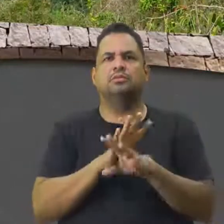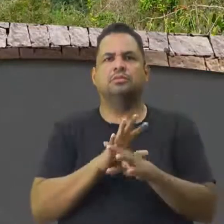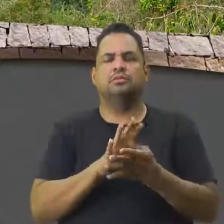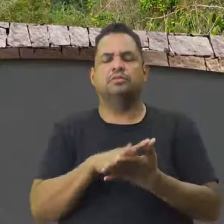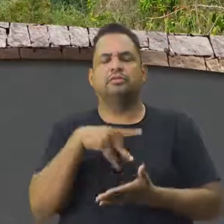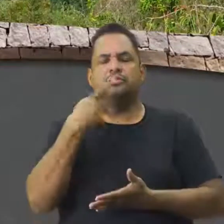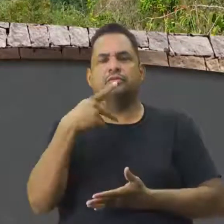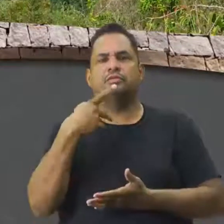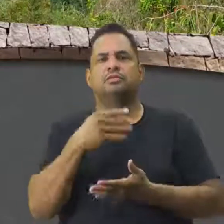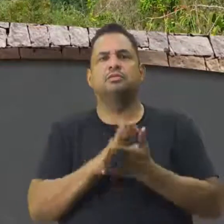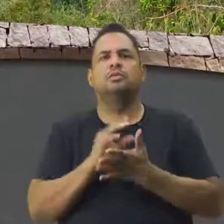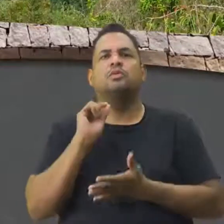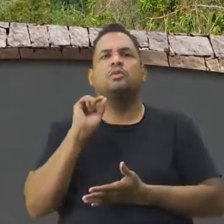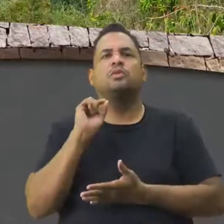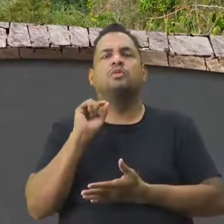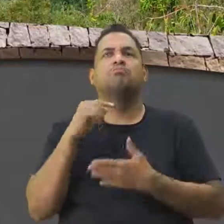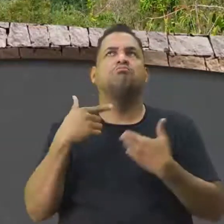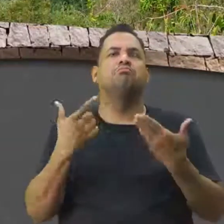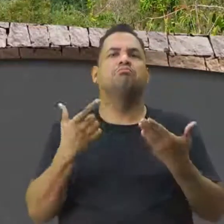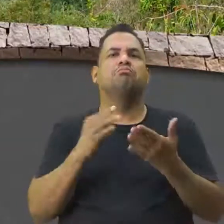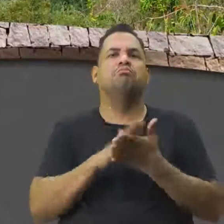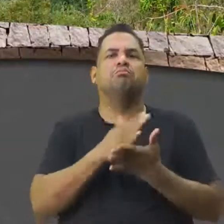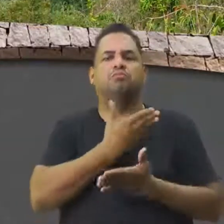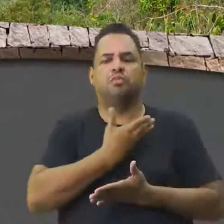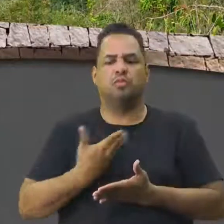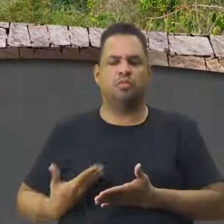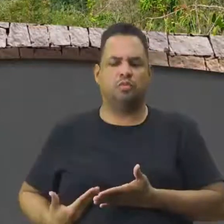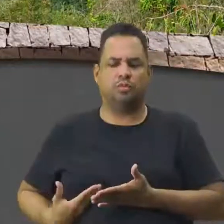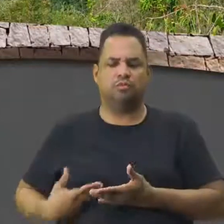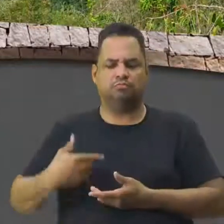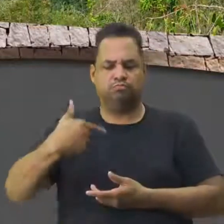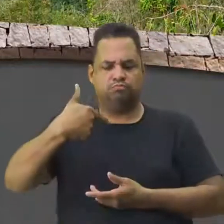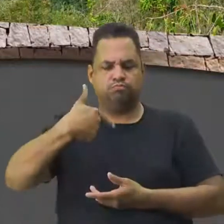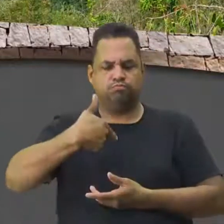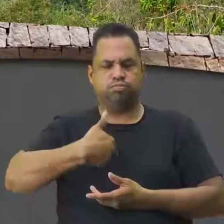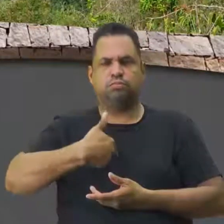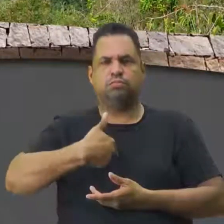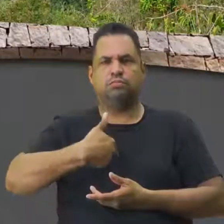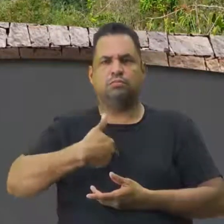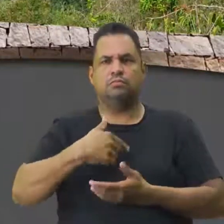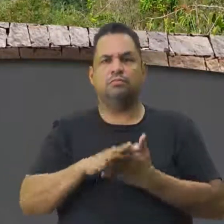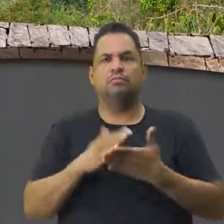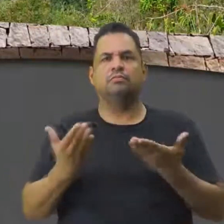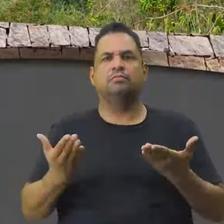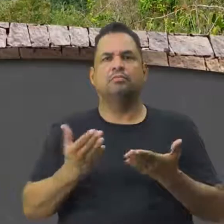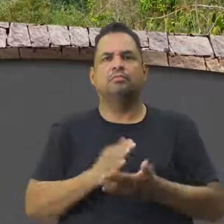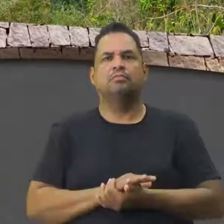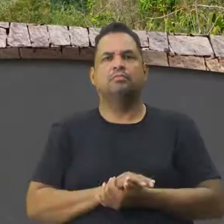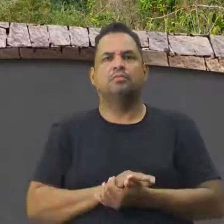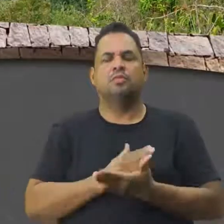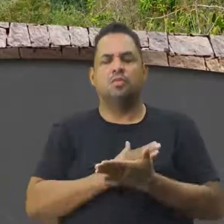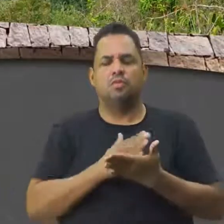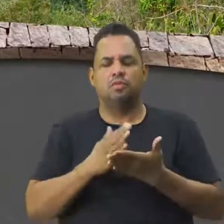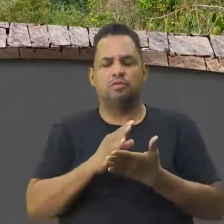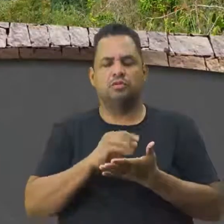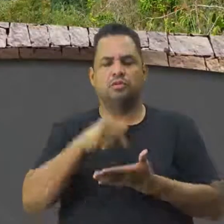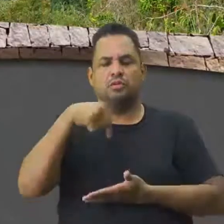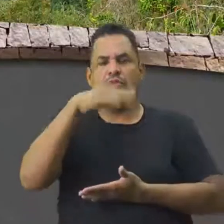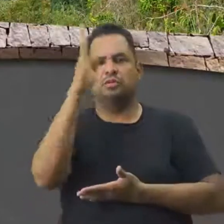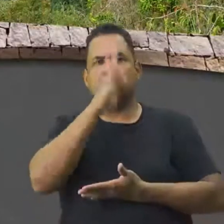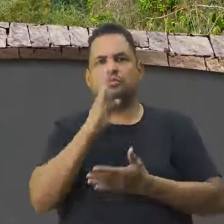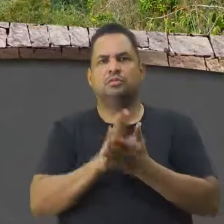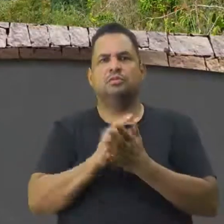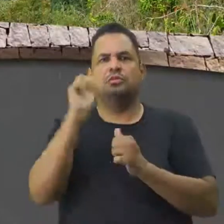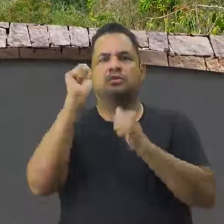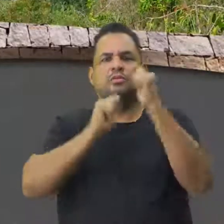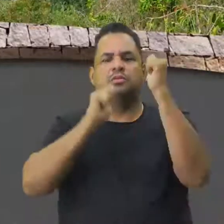nós estamos falando, sabe quem? Do governo Getúlio Vargas. O governo Getúlio Vargas deu início no Brasil uma industrialização chamada